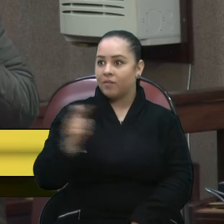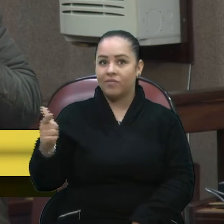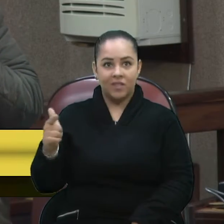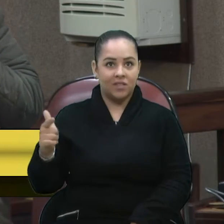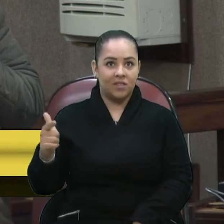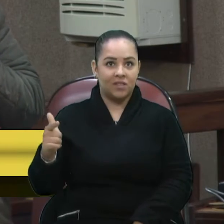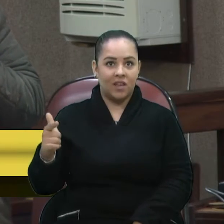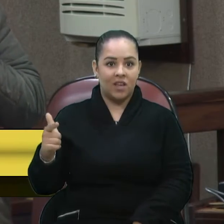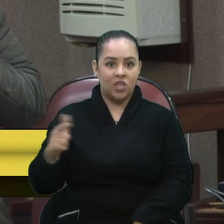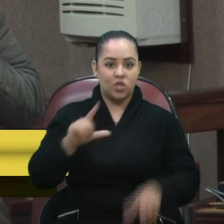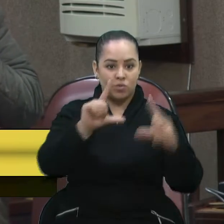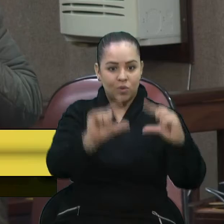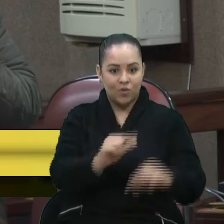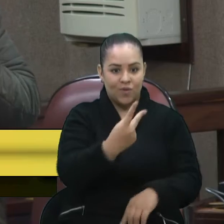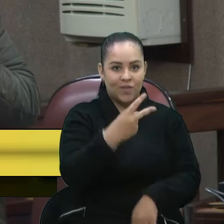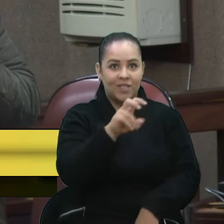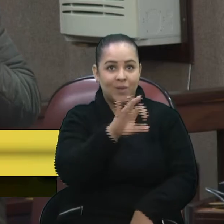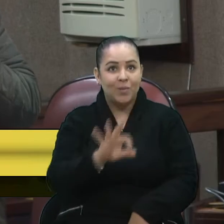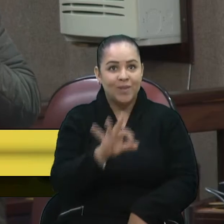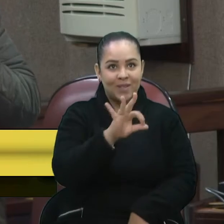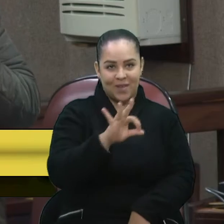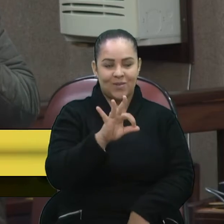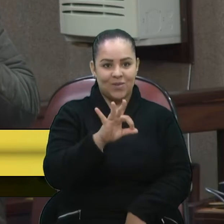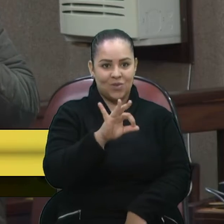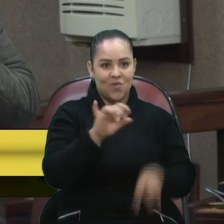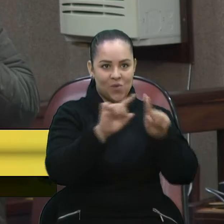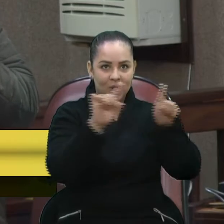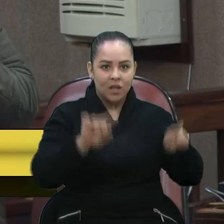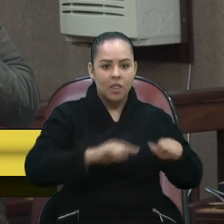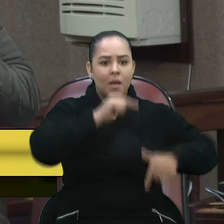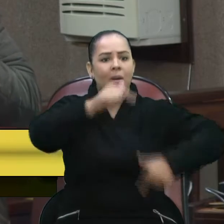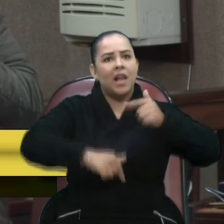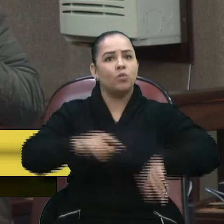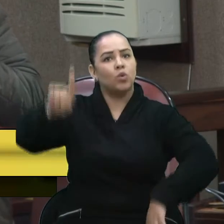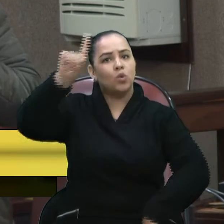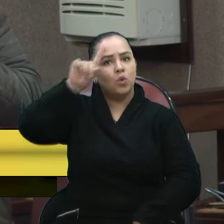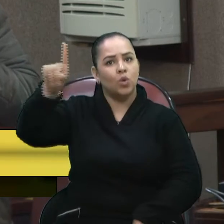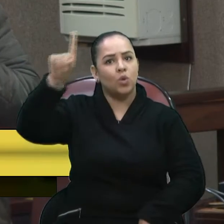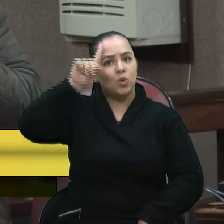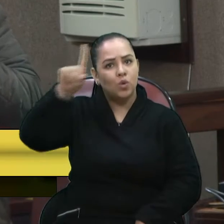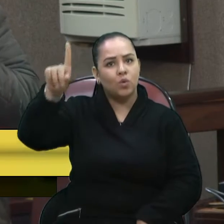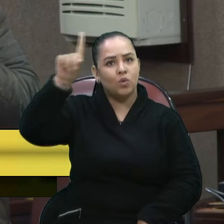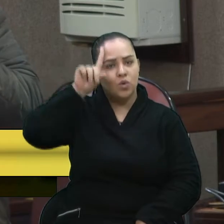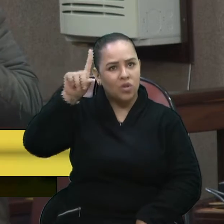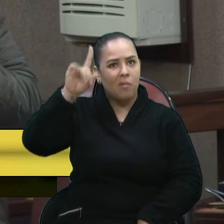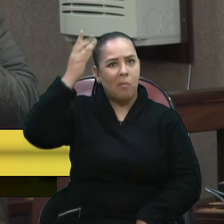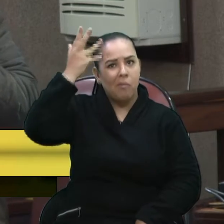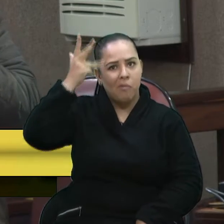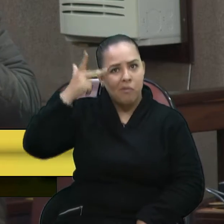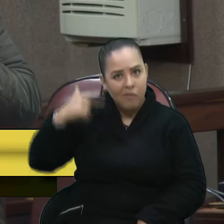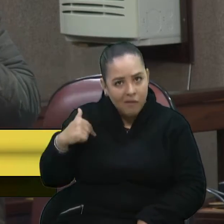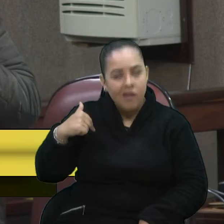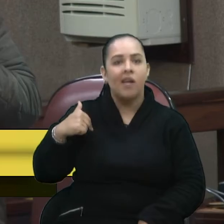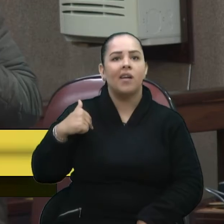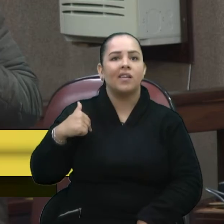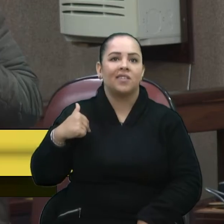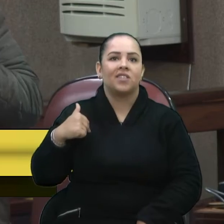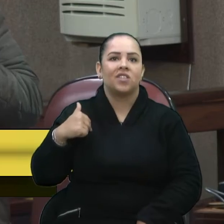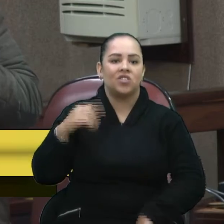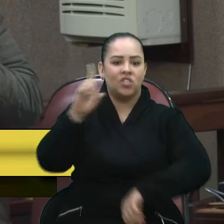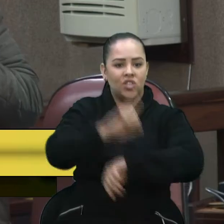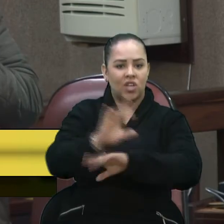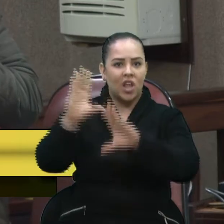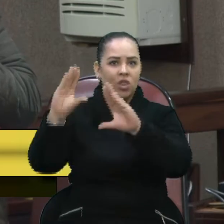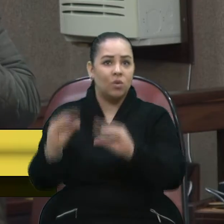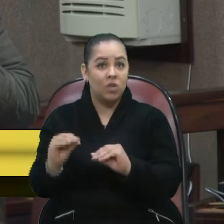25%. Trabalharam diariamente, dioturnamente. Então, minha saudação a eles, e aqui em nome da